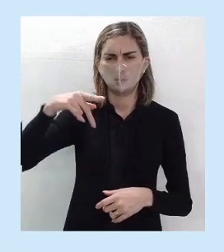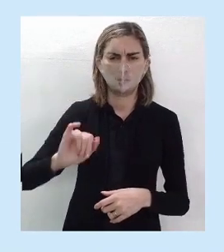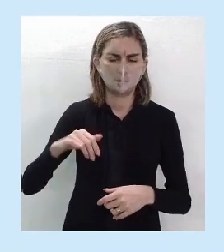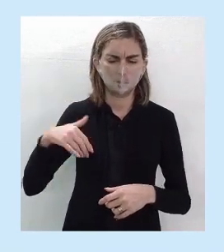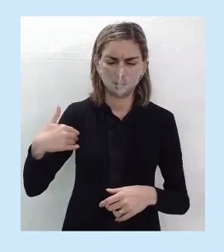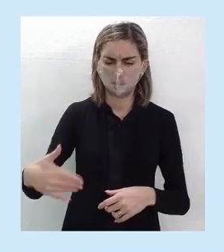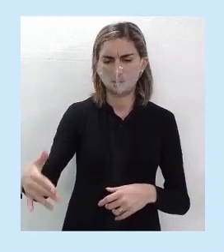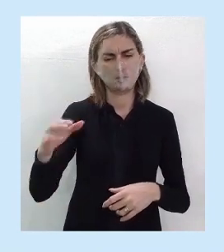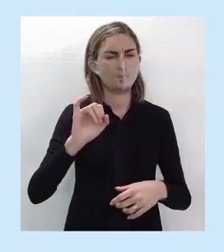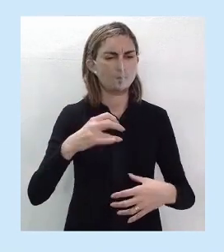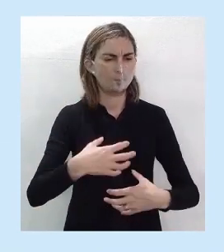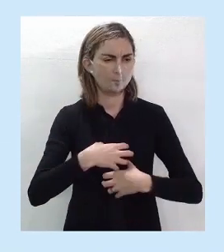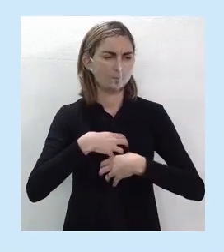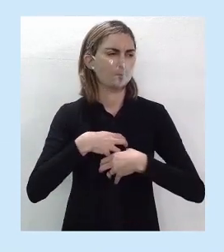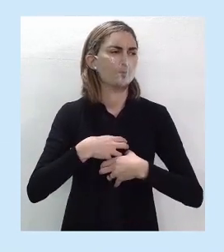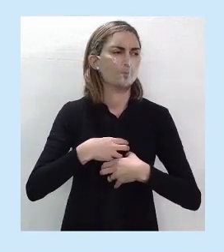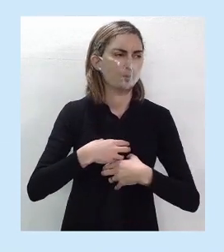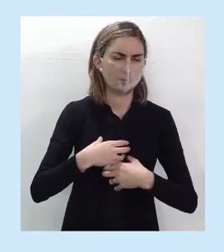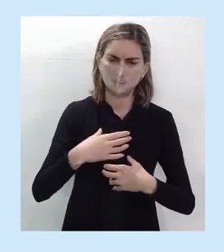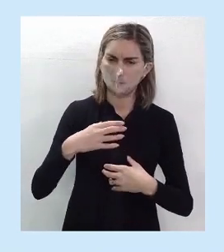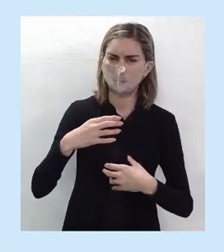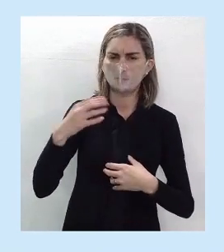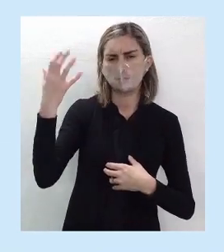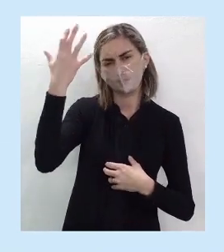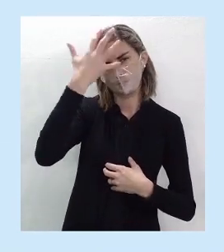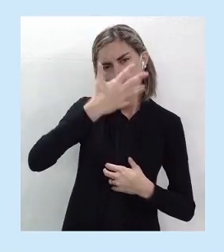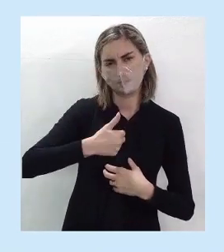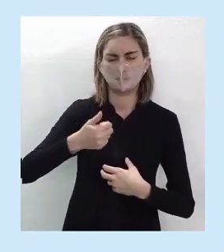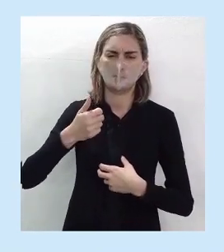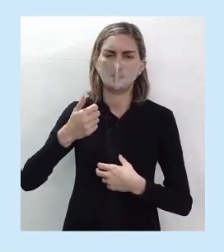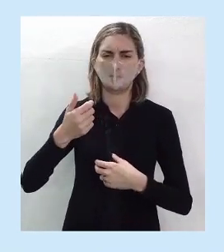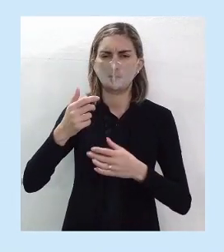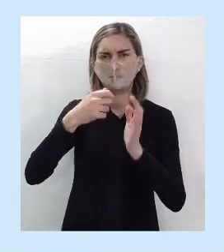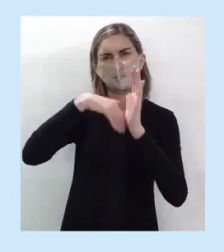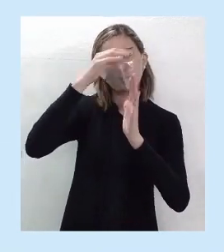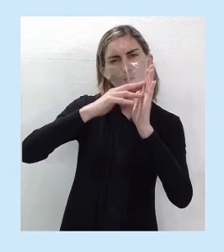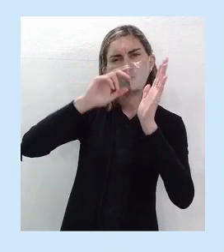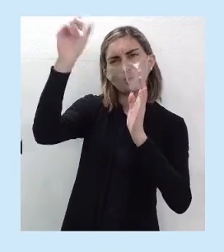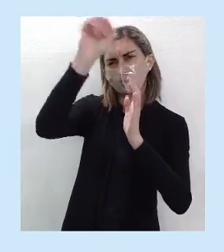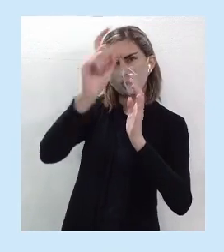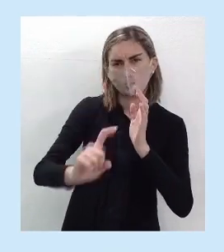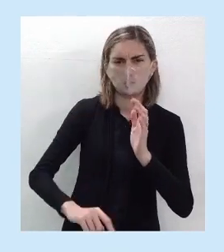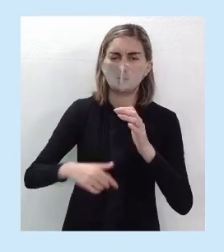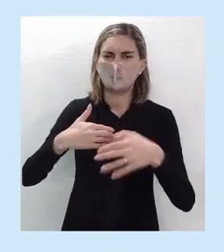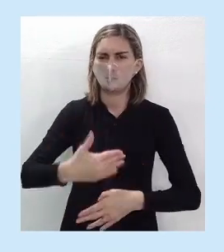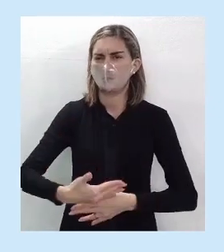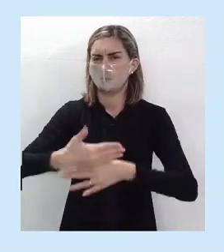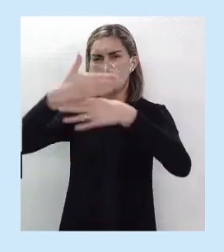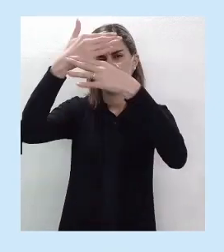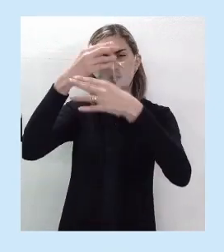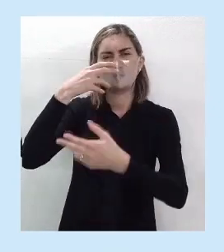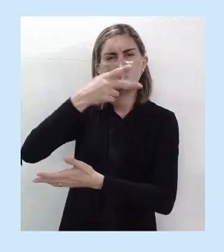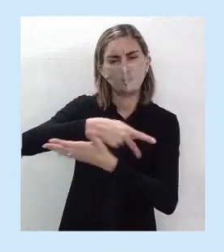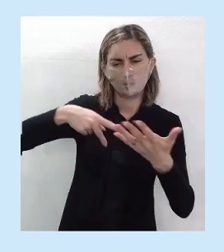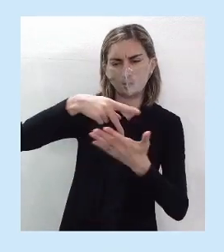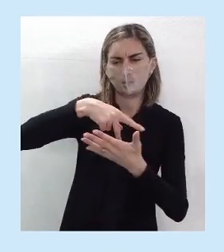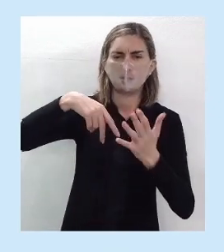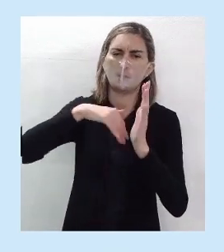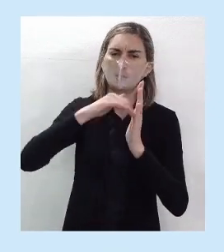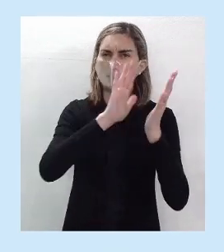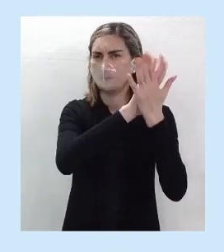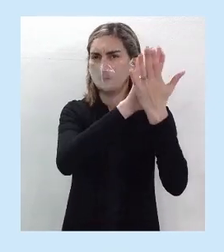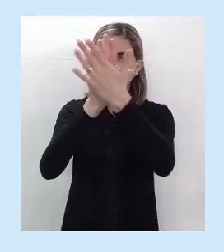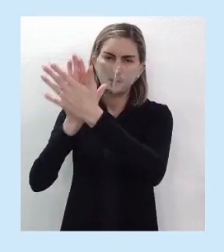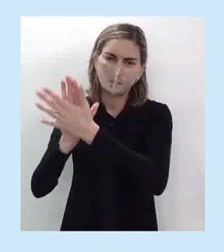corrido, se deleite com as obras lindíssimas de grafitagem que a gente vê nos muros, dos poemas lambe-lambe que a